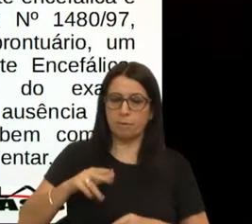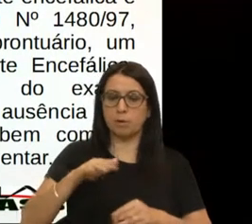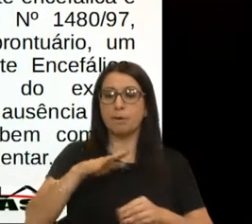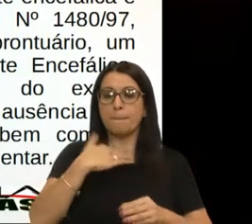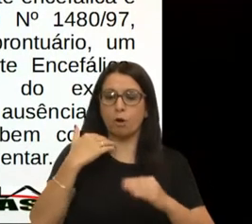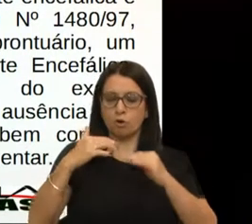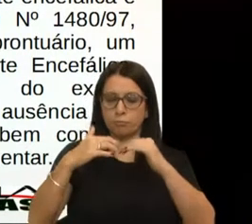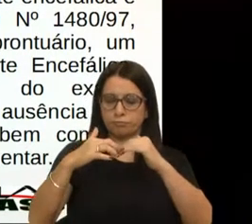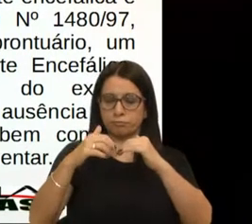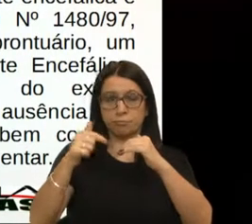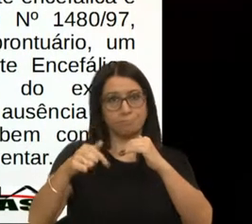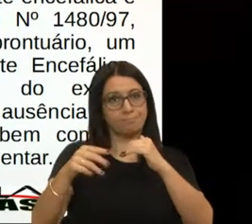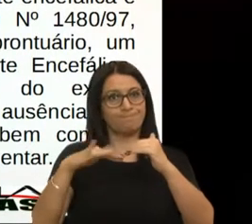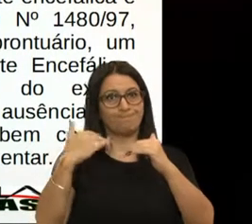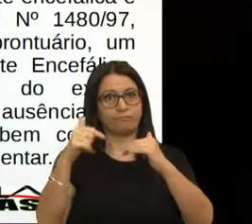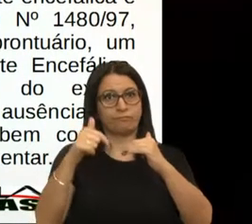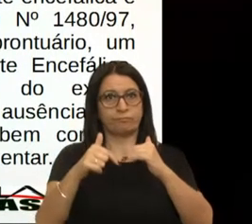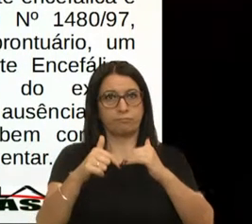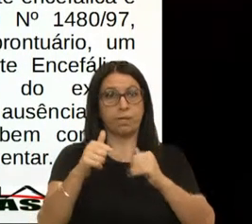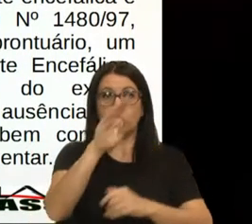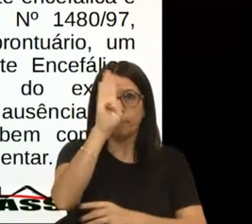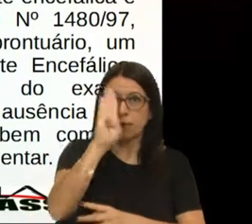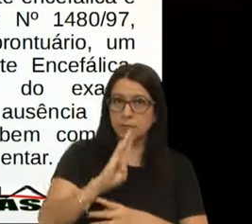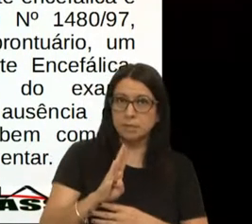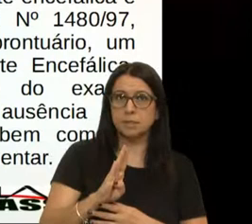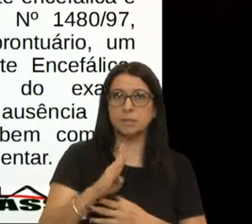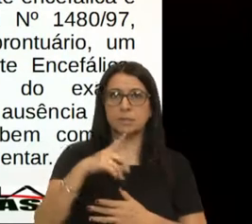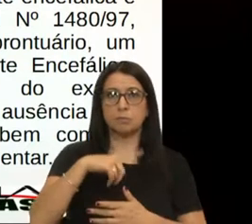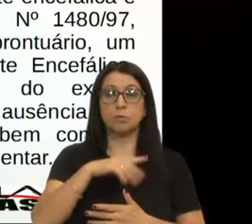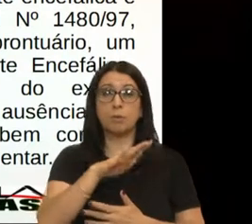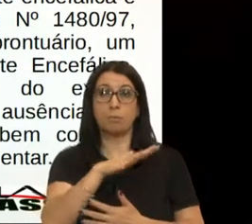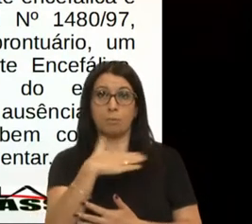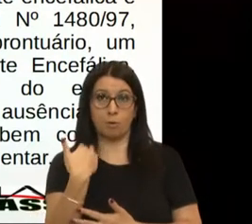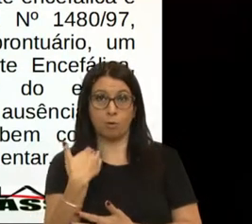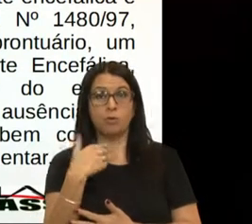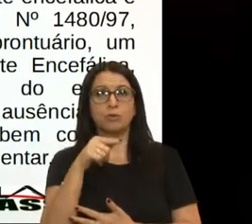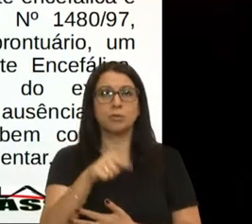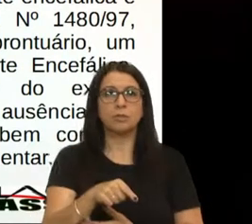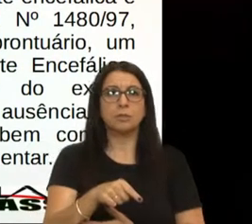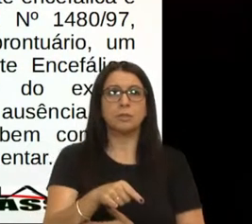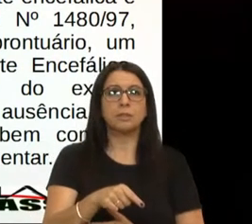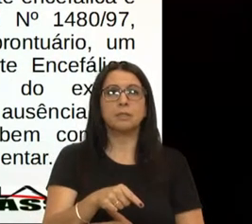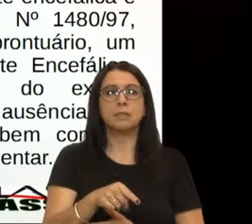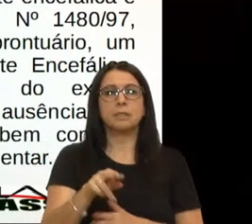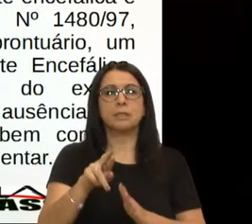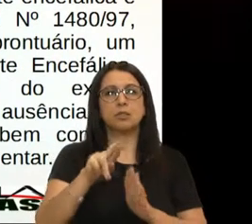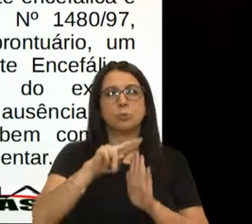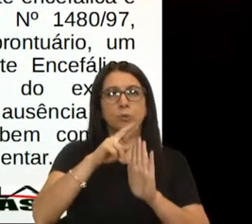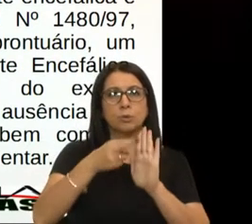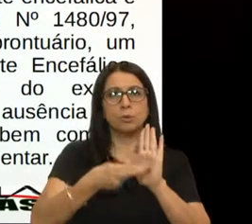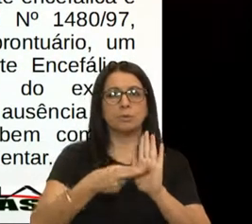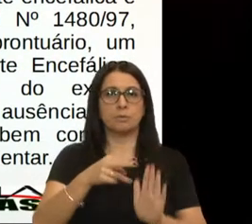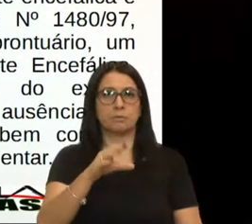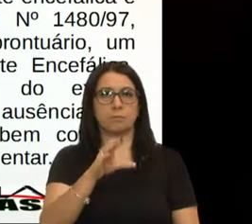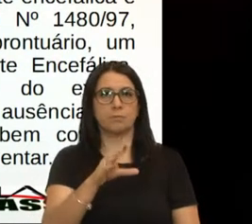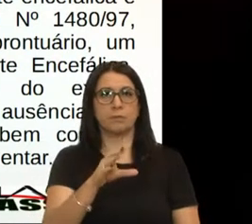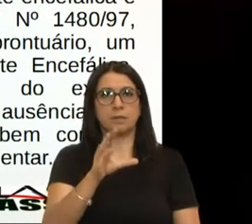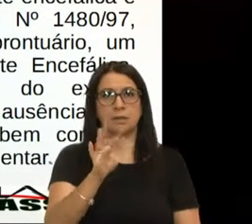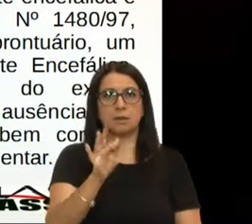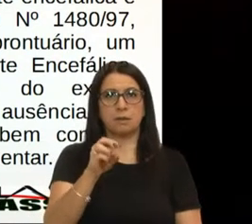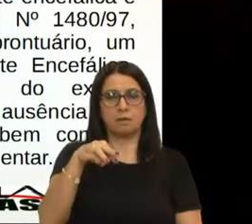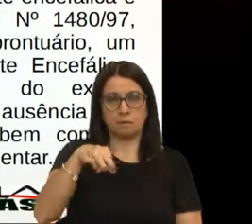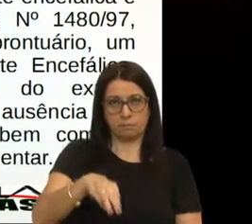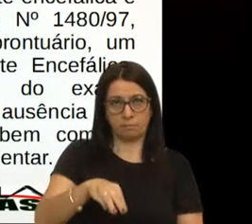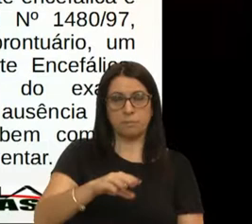encefálica. No Brasil, o diagnóstico de morte encefálica é definido pela resolução do Conselho Federal